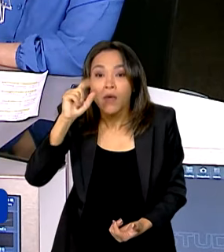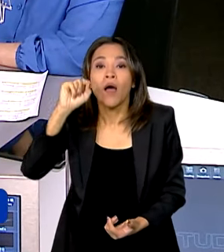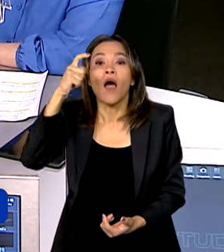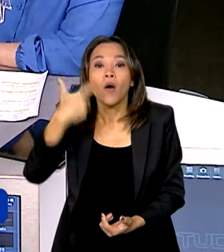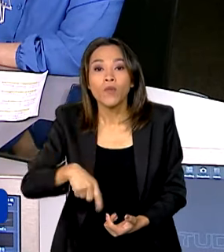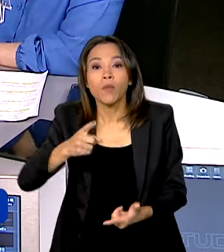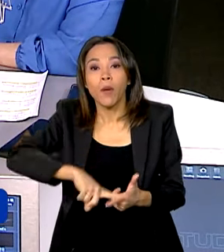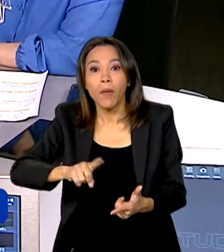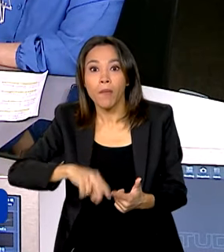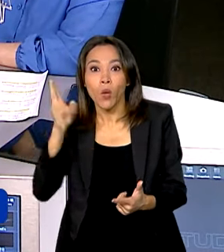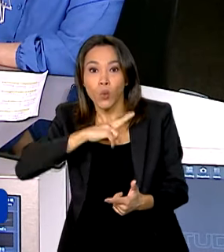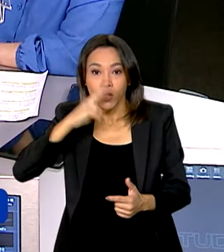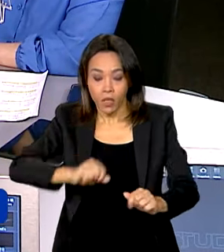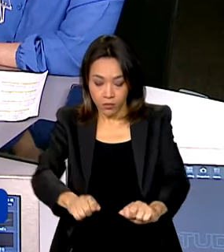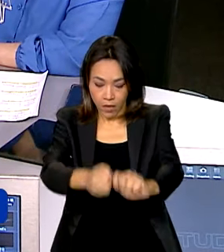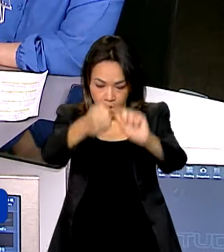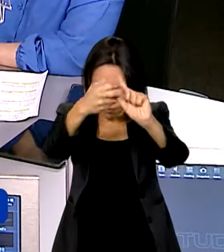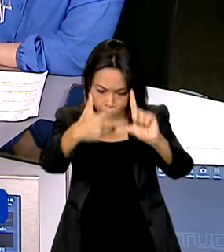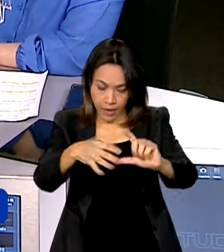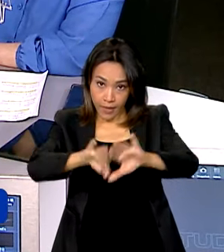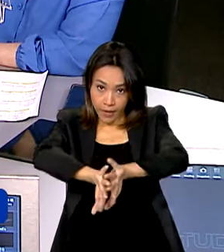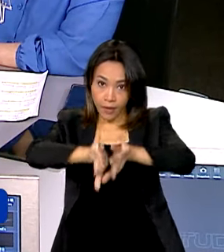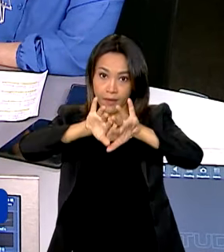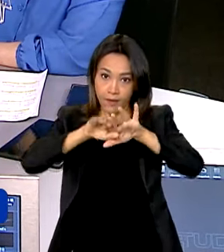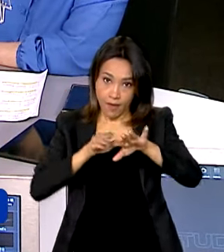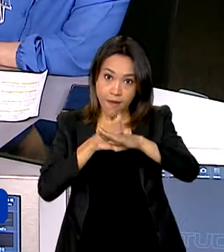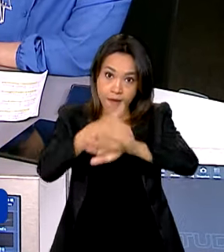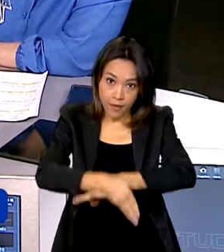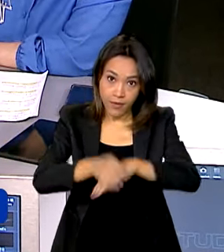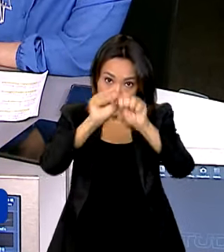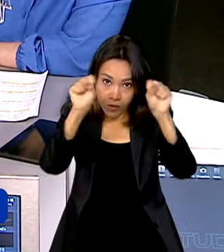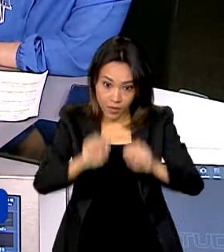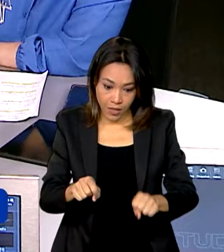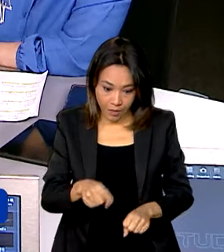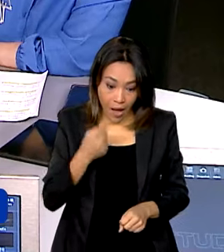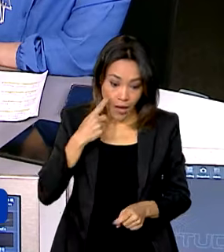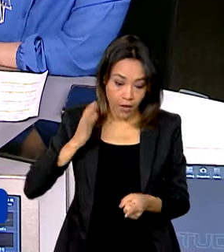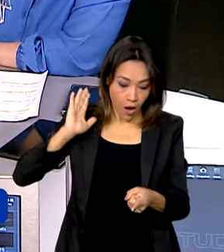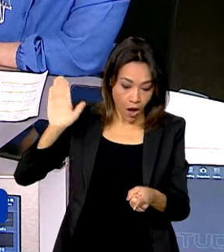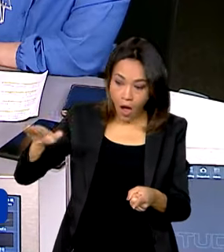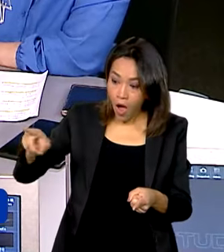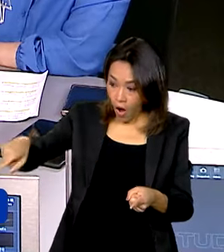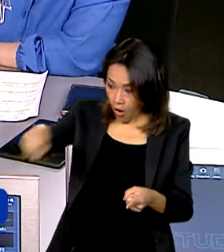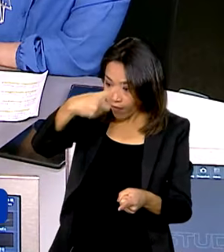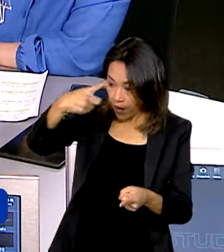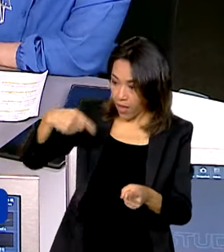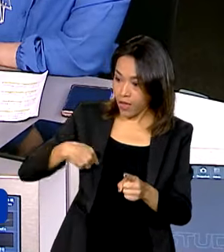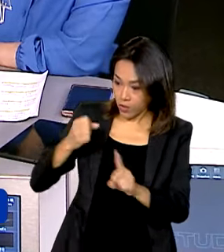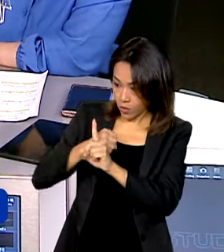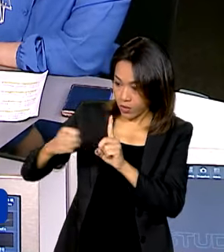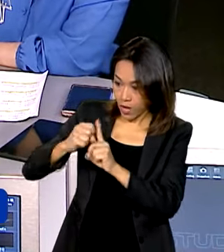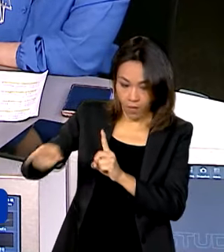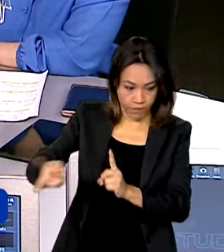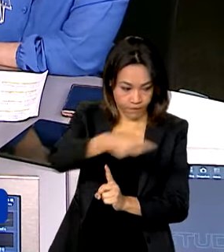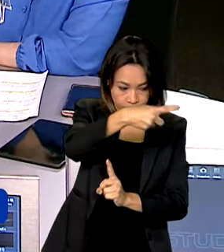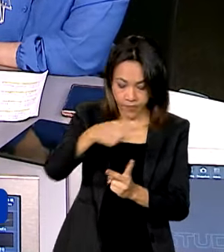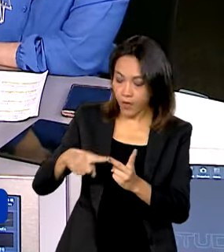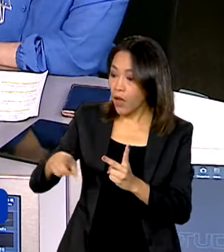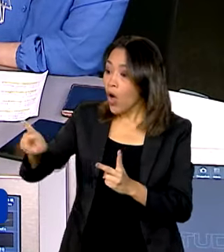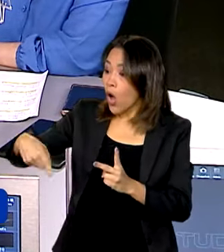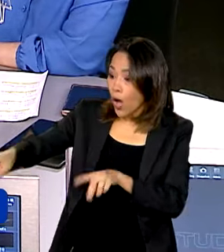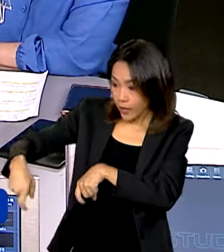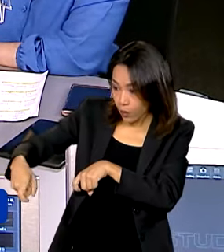resposta nas mais distintas políticas públicas para aqu e tudo é mais rápido né Ministro emergência exatamente para orientação do presidente